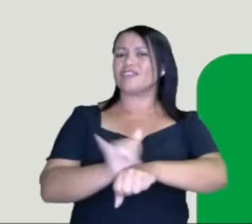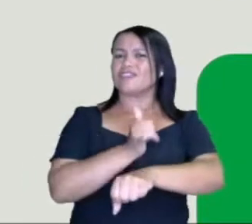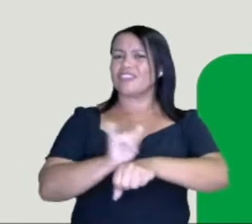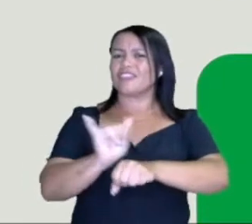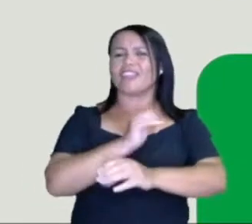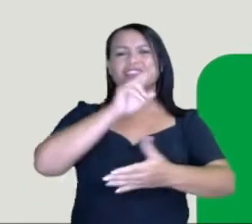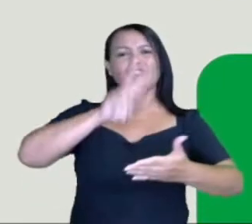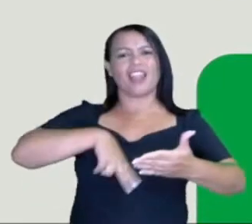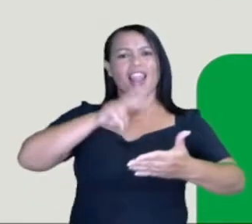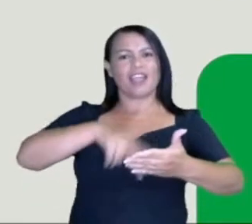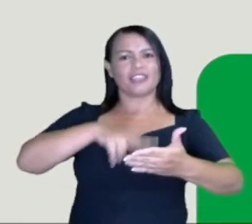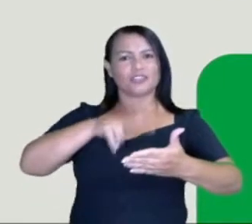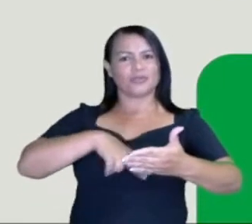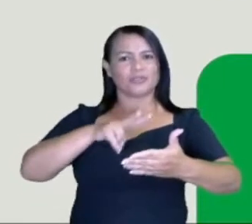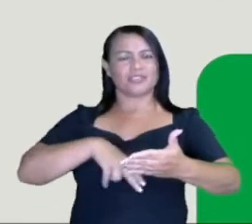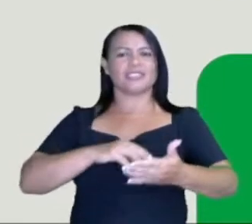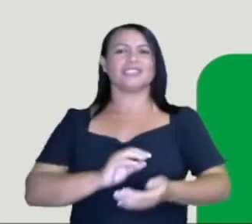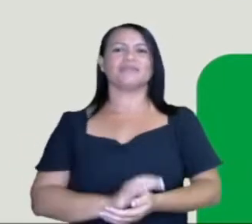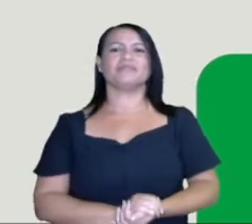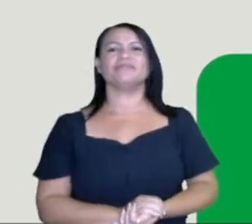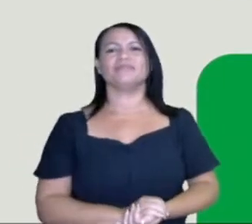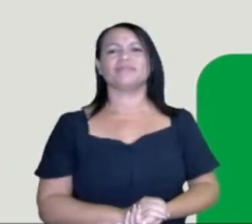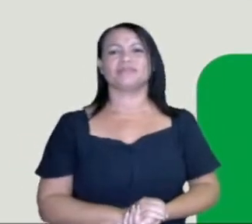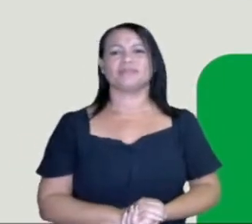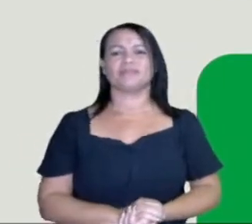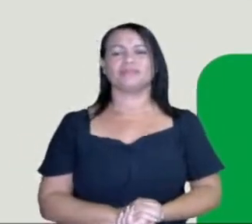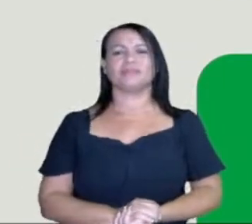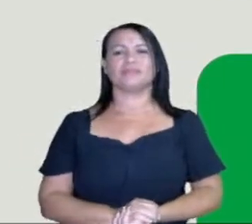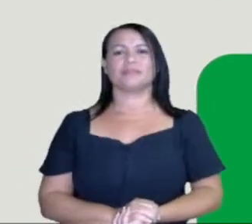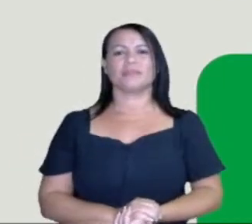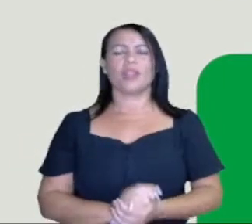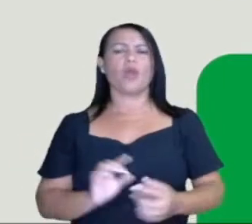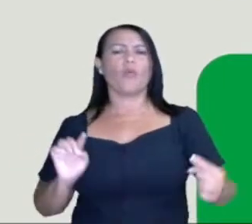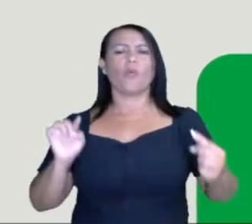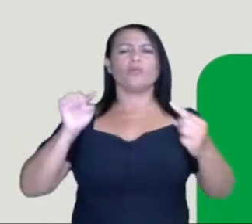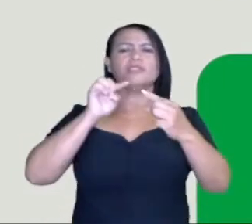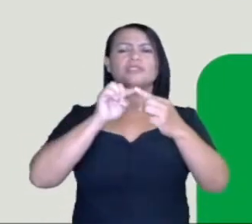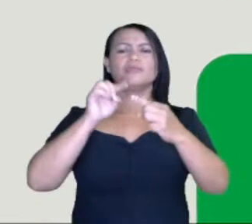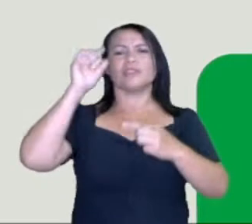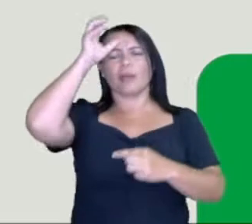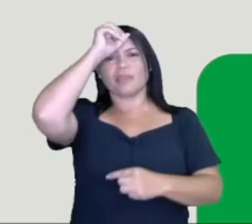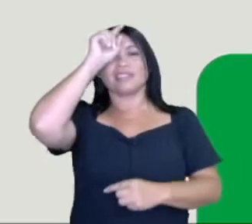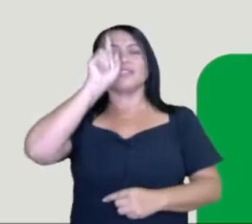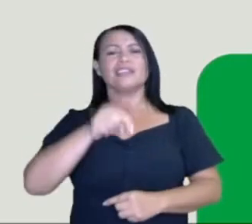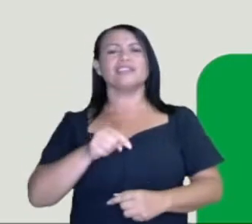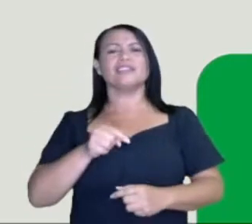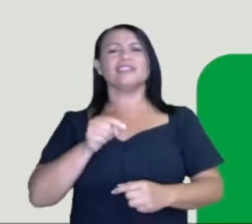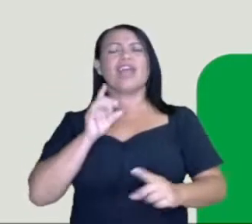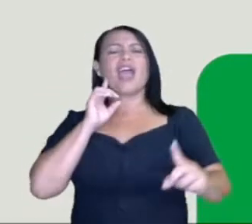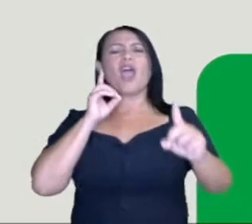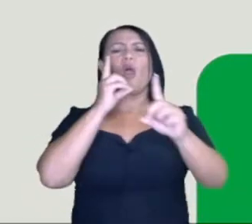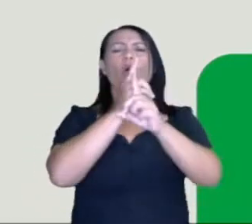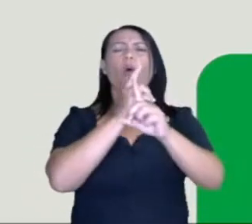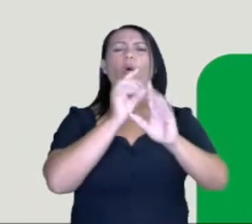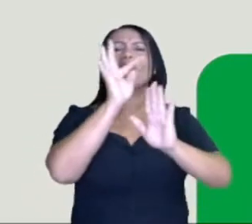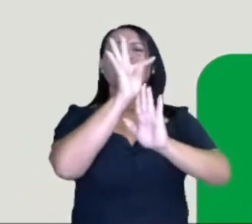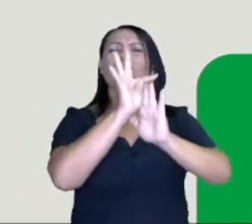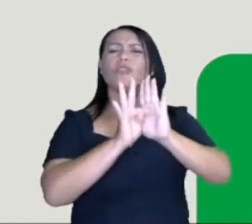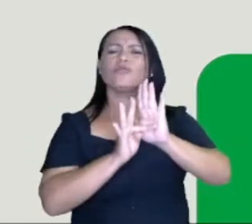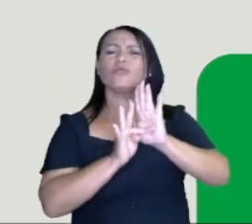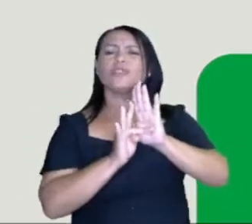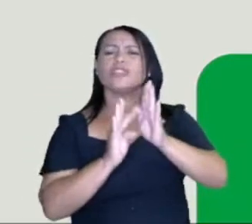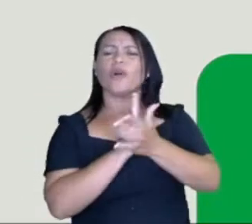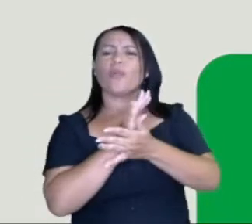leitura, skimming and scanning. O objetivo da aprendizagem é localizar informações implícitas